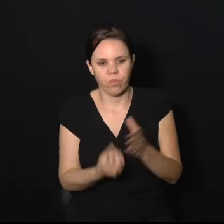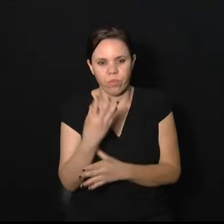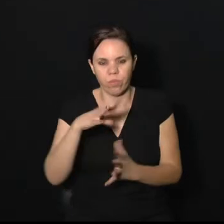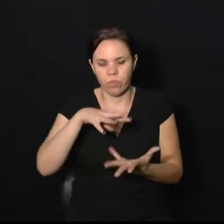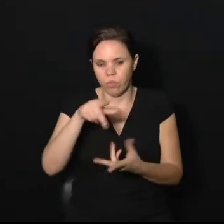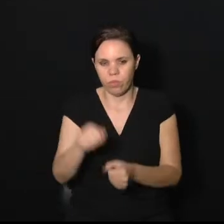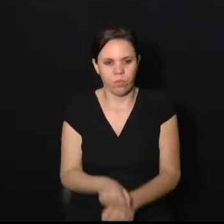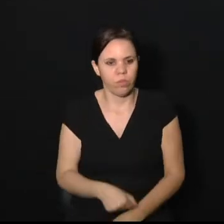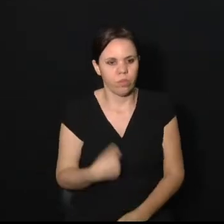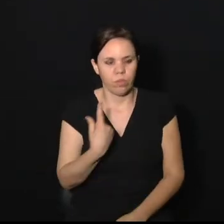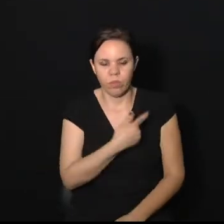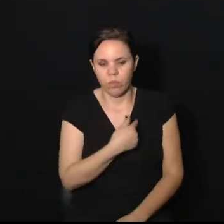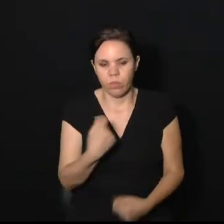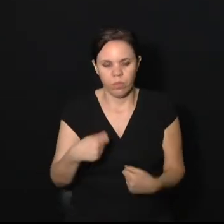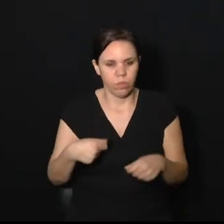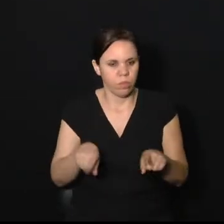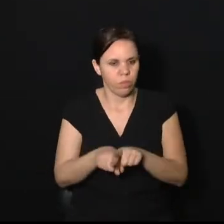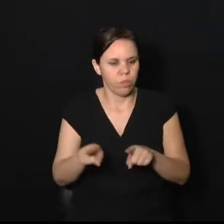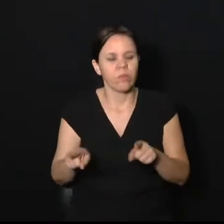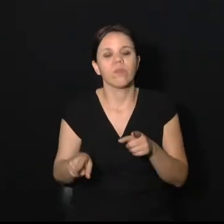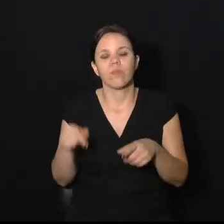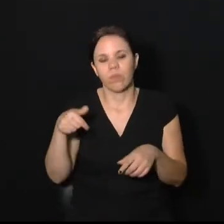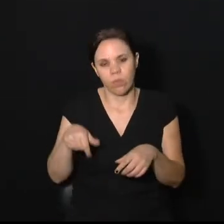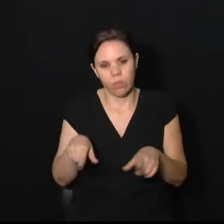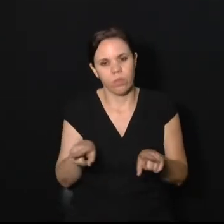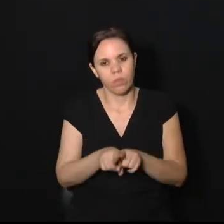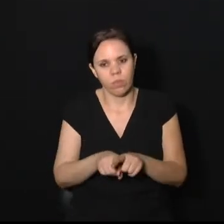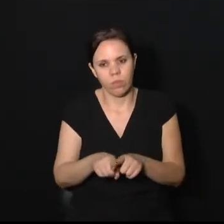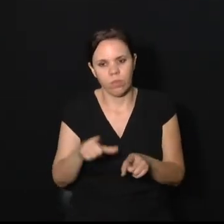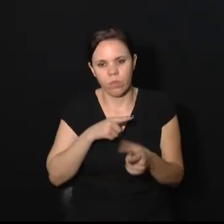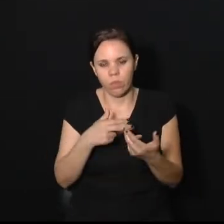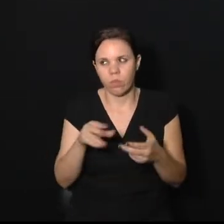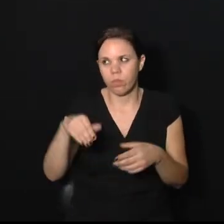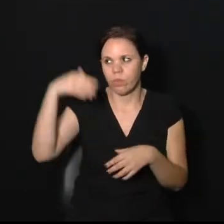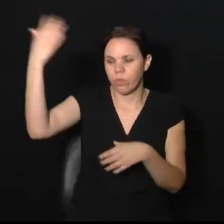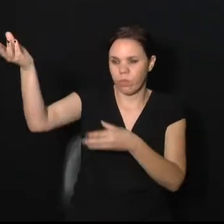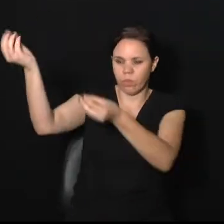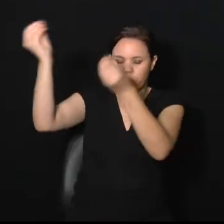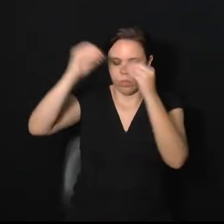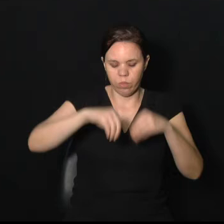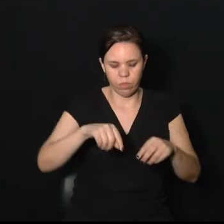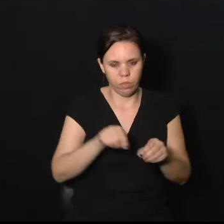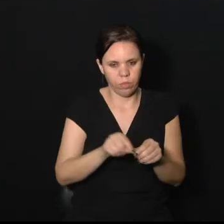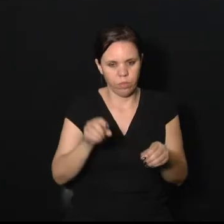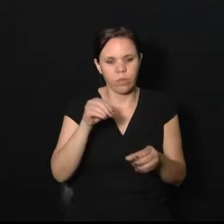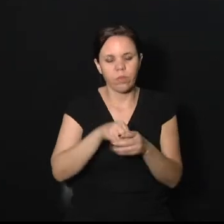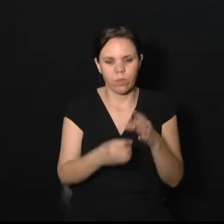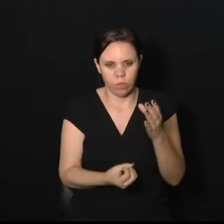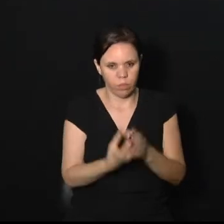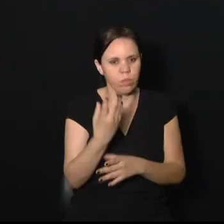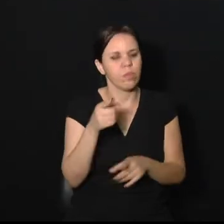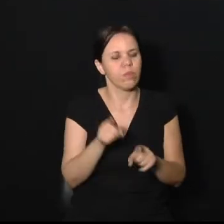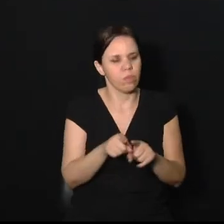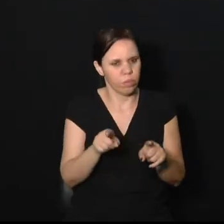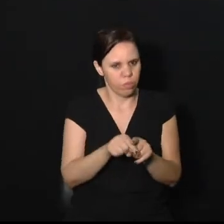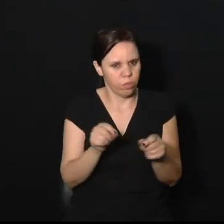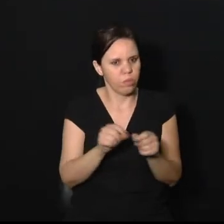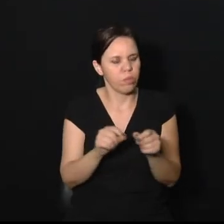todo. A gente também não precisa criar, a gente tem muita coisa que tem de fora bacana e também dá para criar internamente e gerar